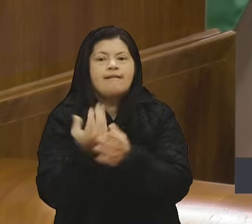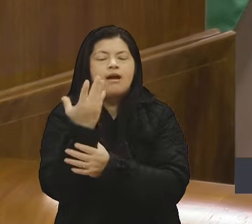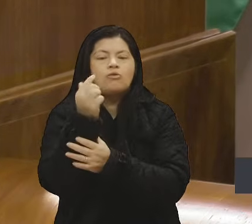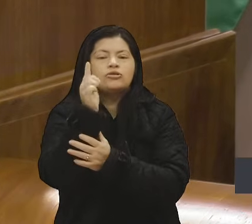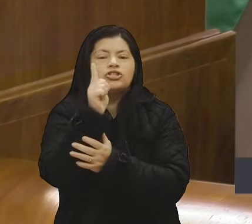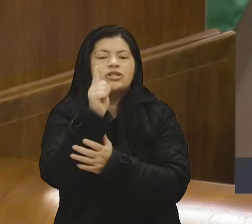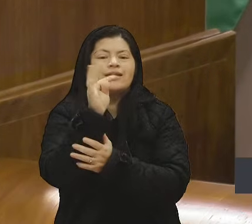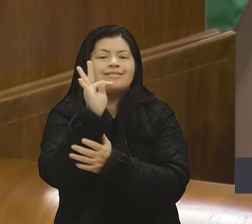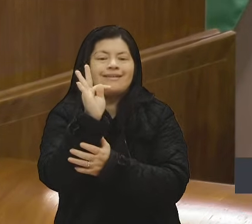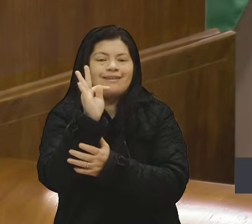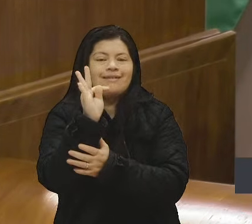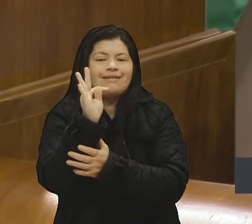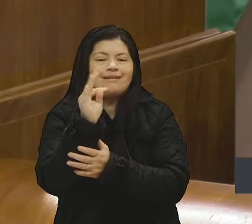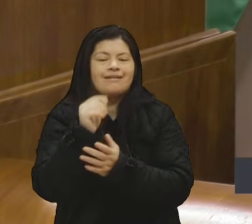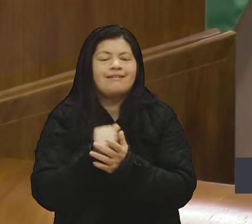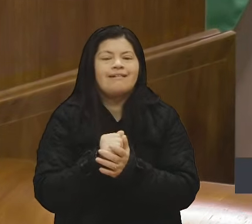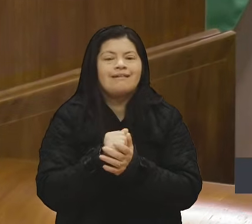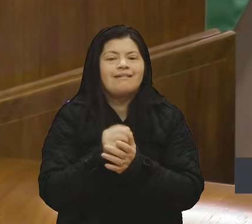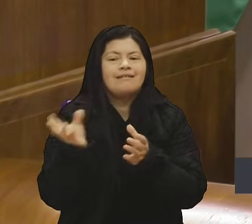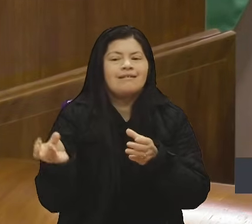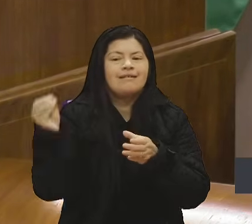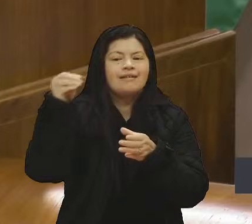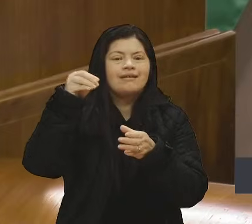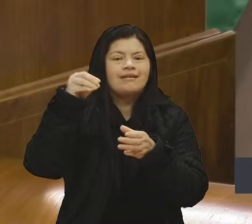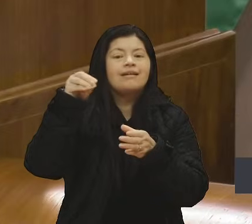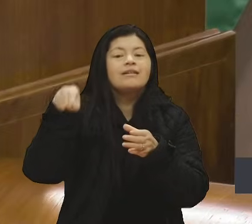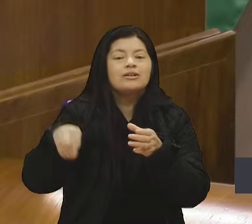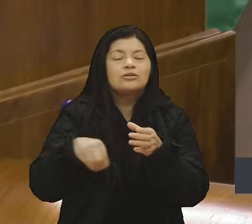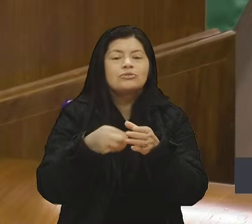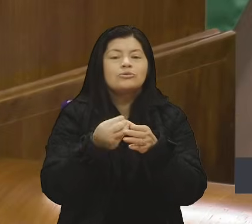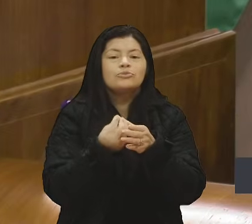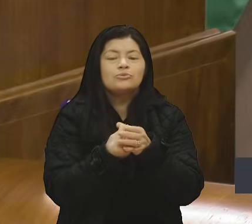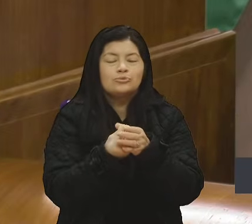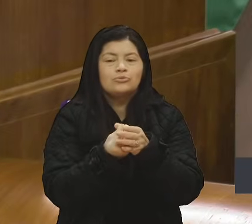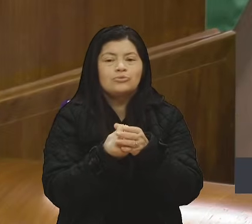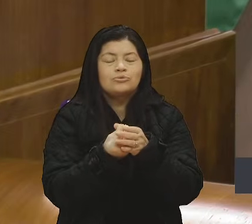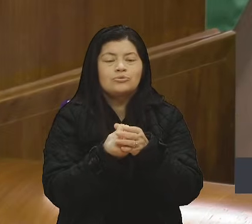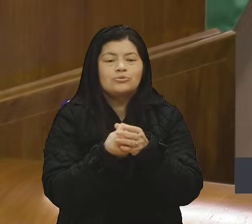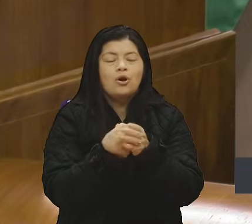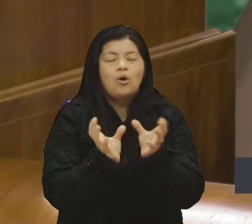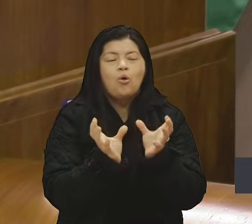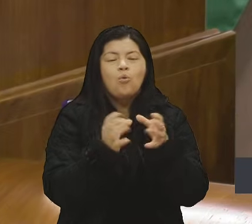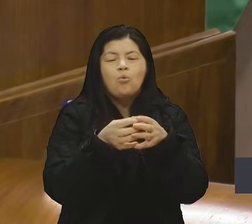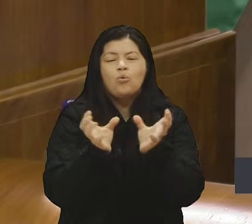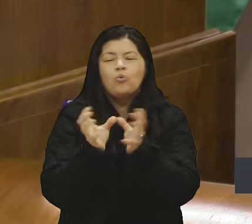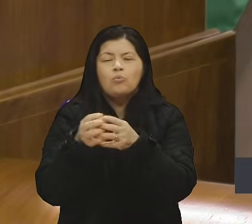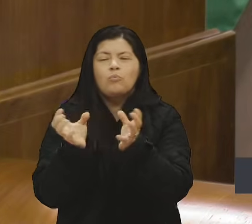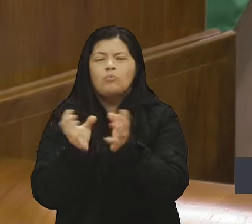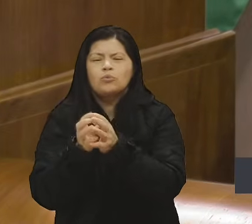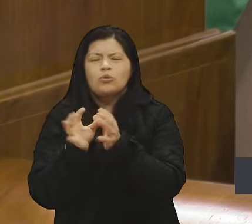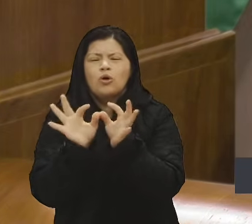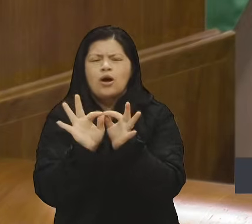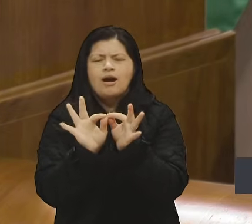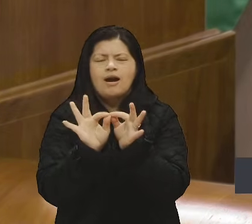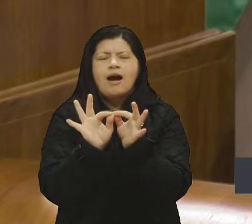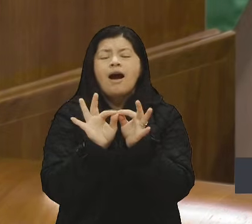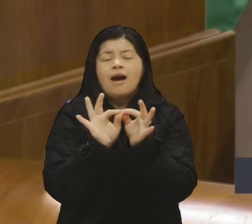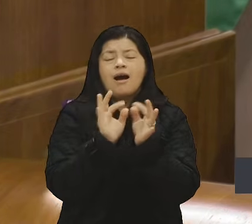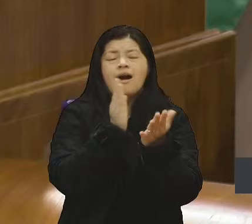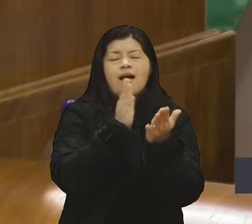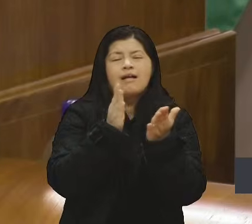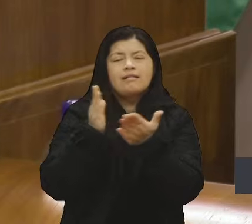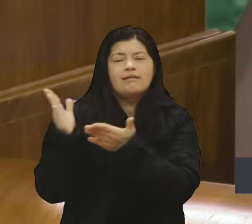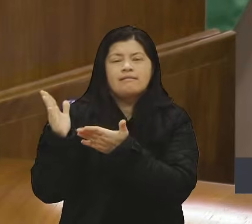né, inserir lá no grupo para os outros coletivos estarem presentes e a gente se alinhar, né? Como disse o meu companheiro